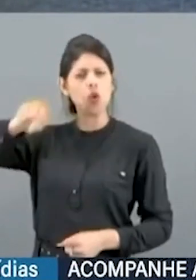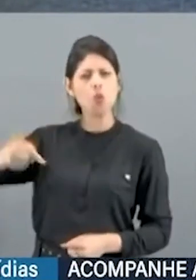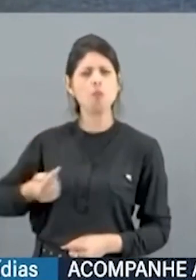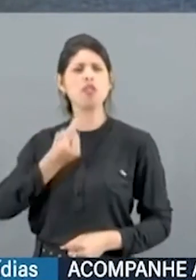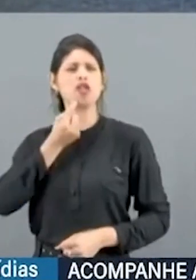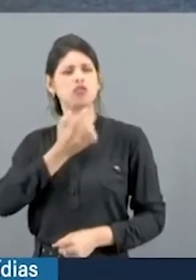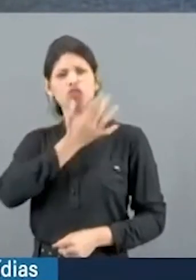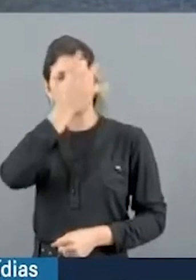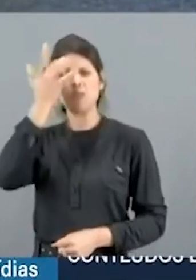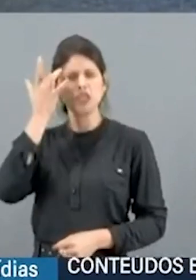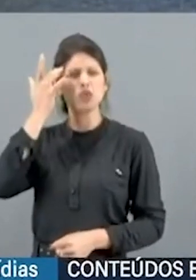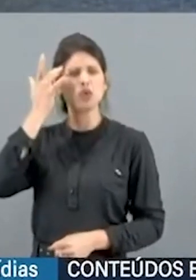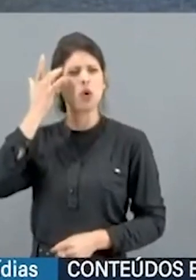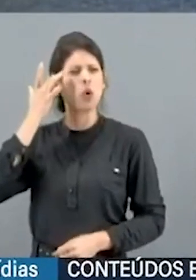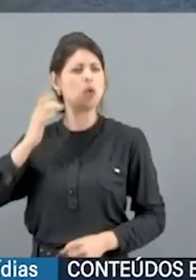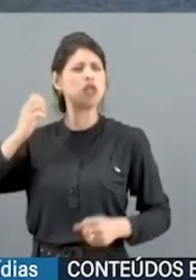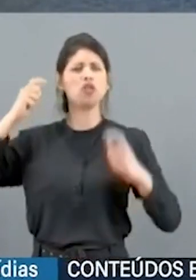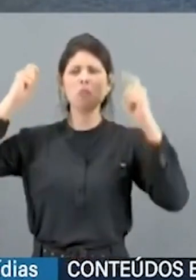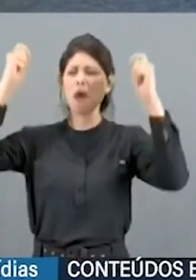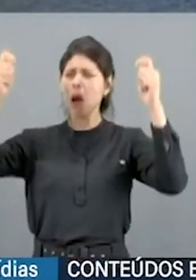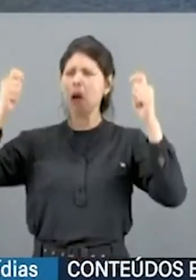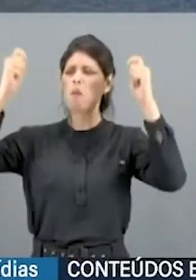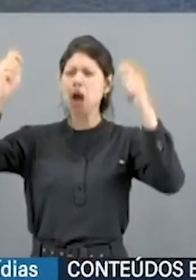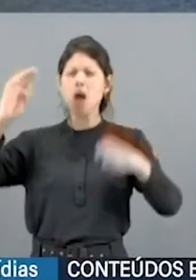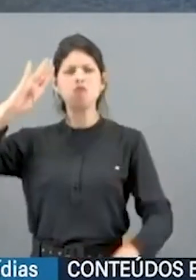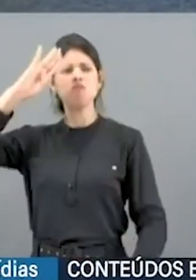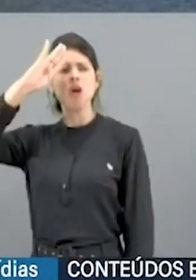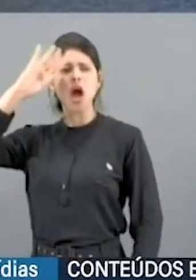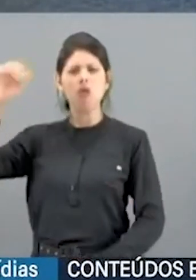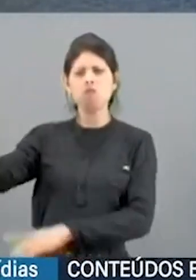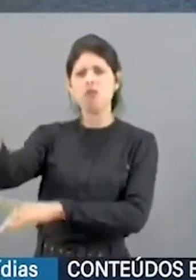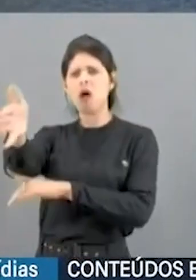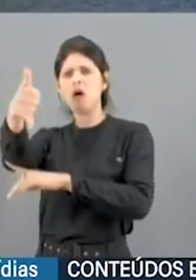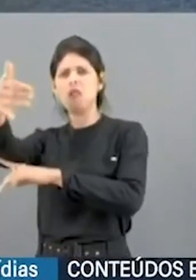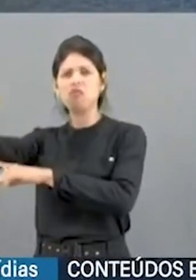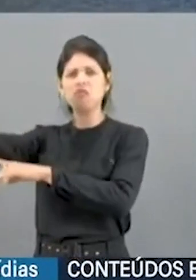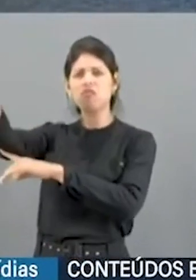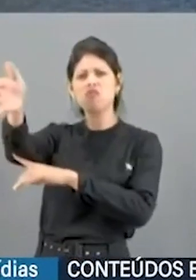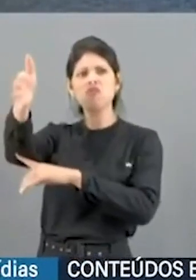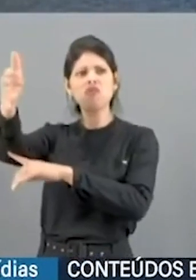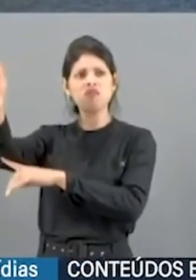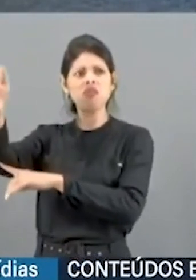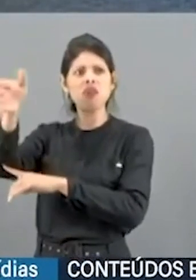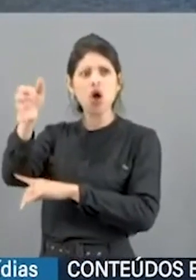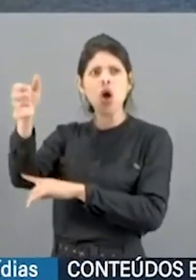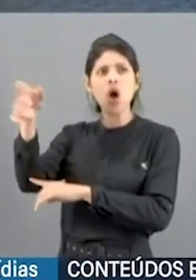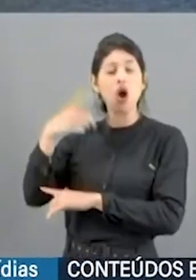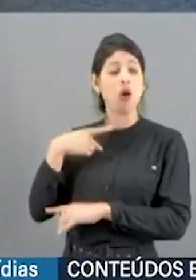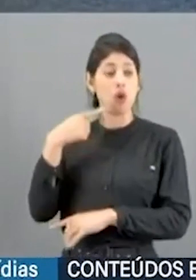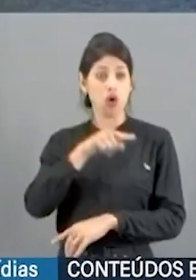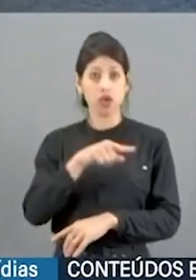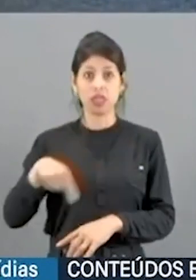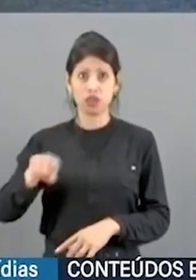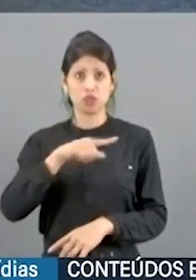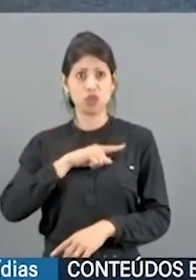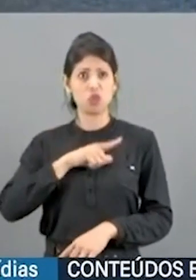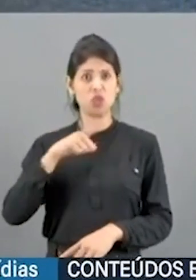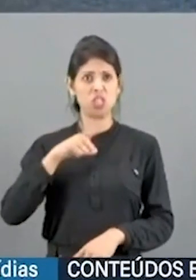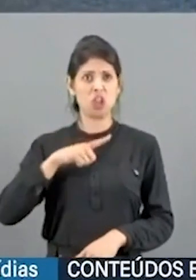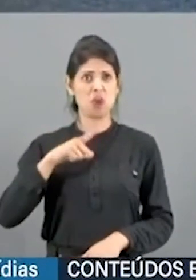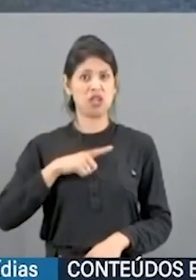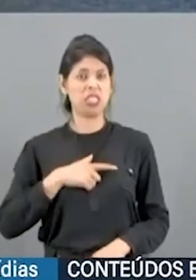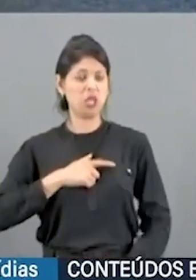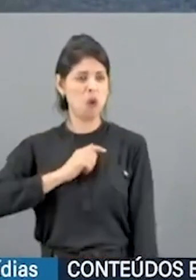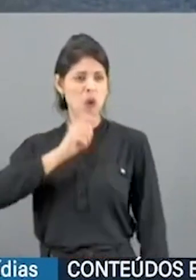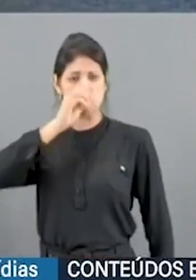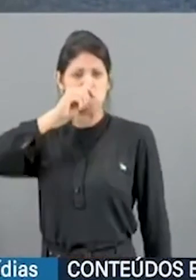enquanto os que estão aqui cospem na bandeira que só fez Juramento tocam fogo